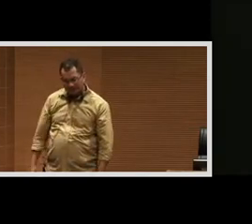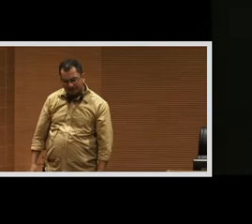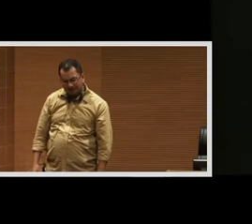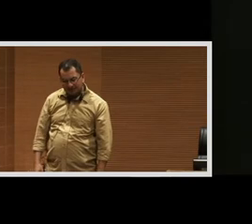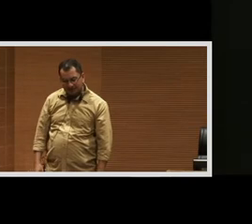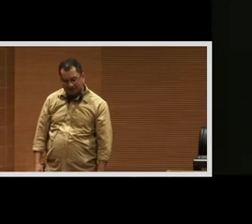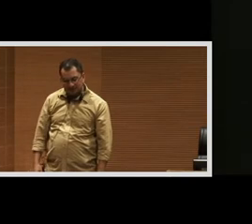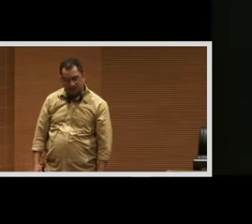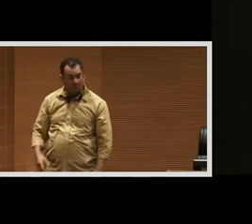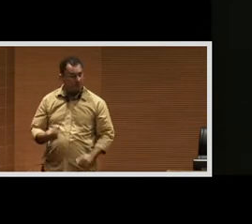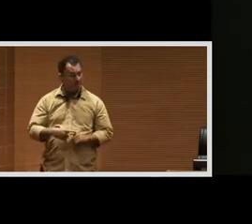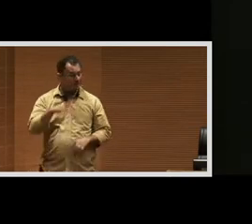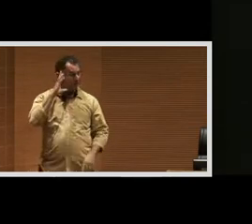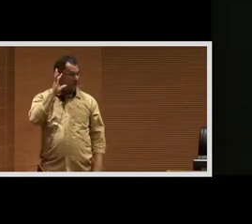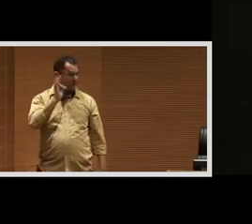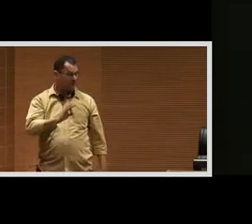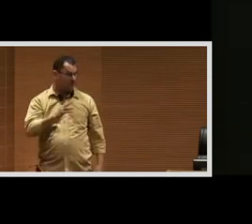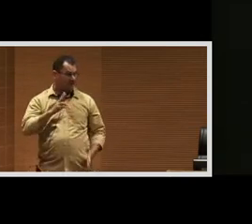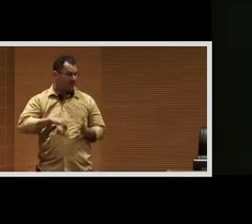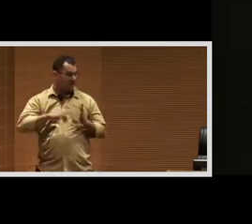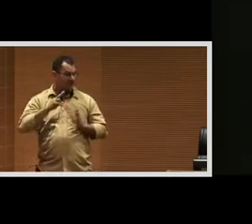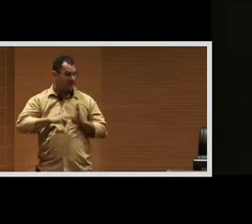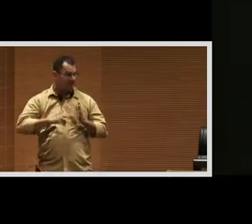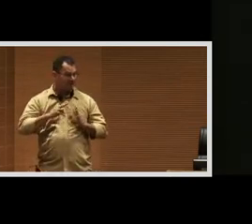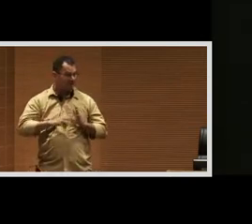Porque eu não sei ler.